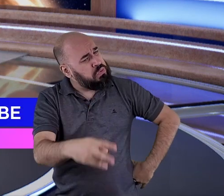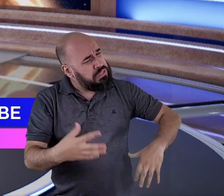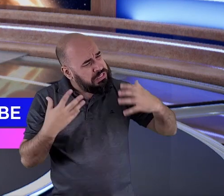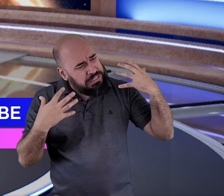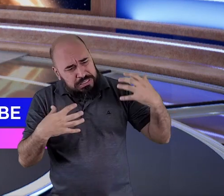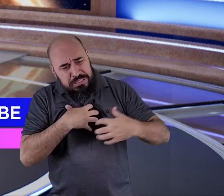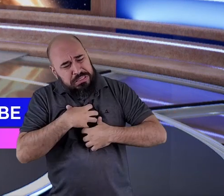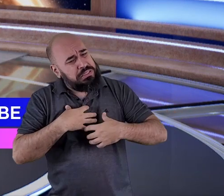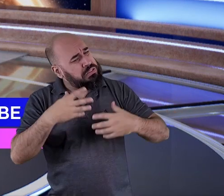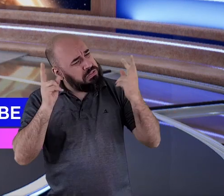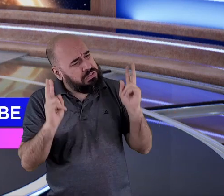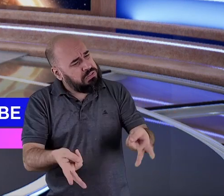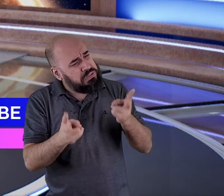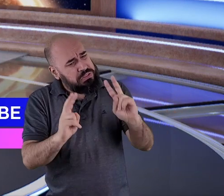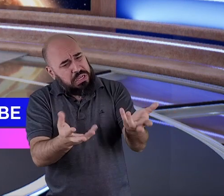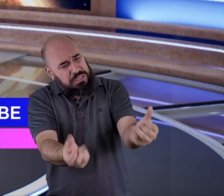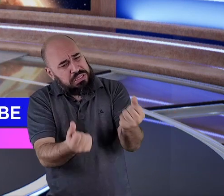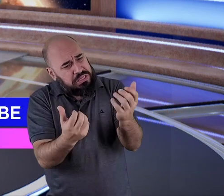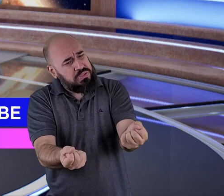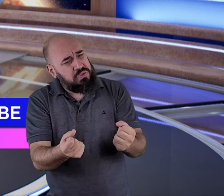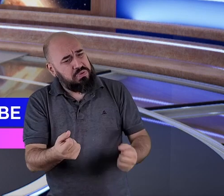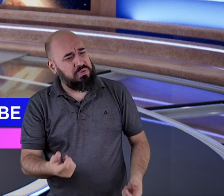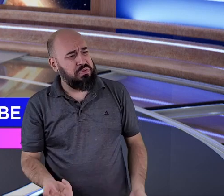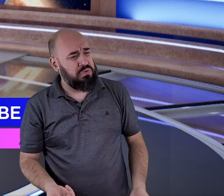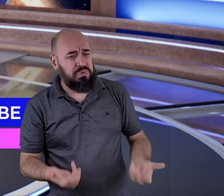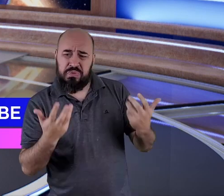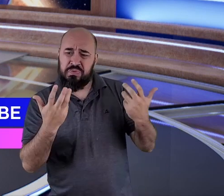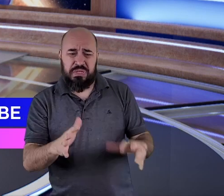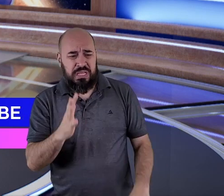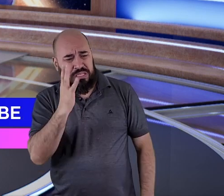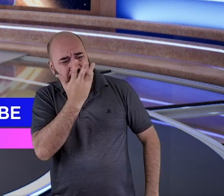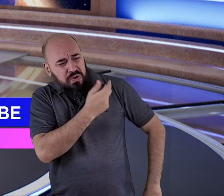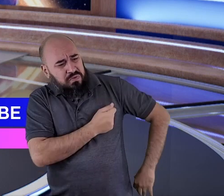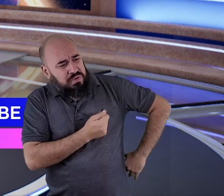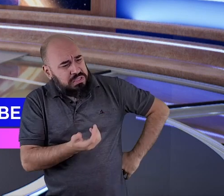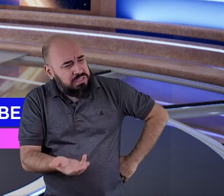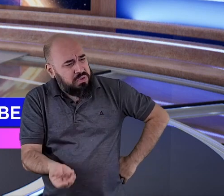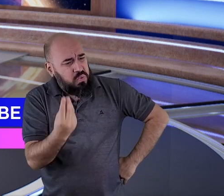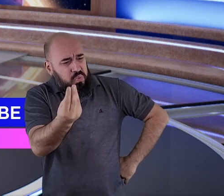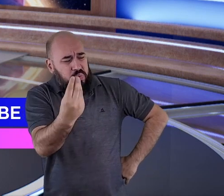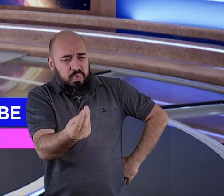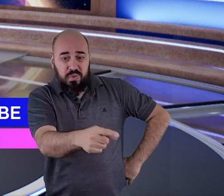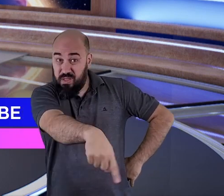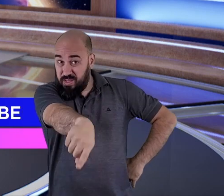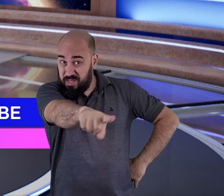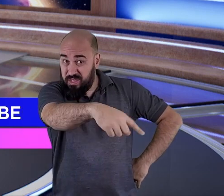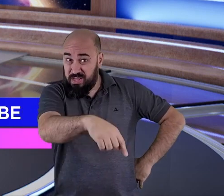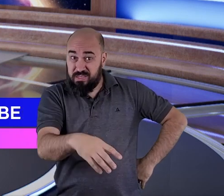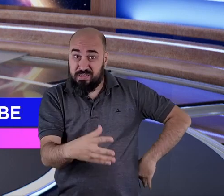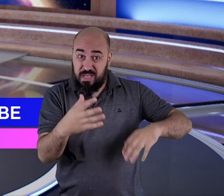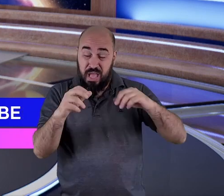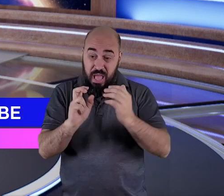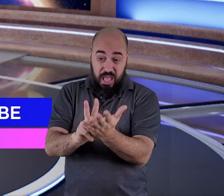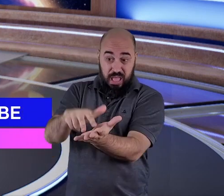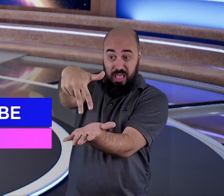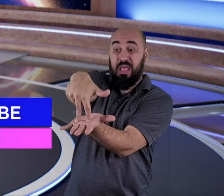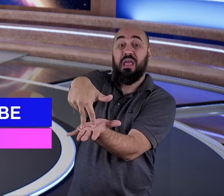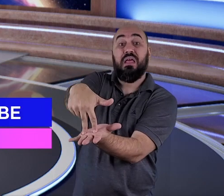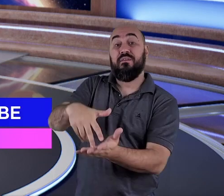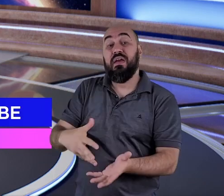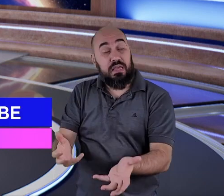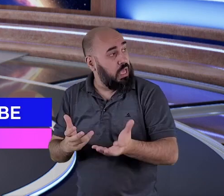fixadas por eles mesmos. E eles ressuscitarão prontos para seguir Satanás e o